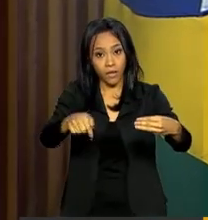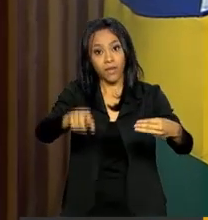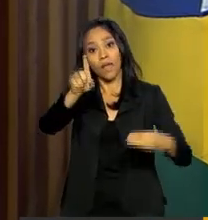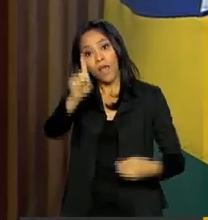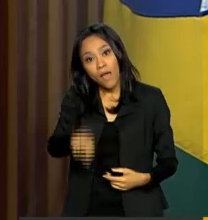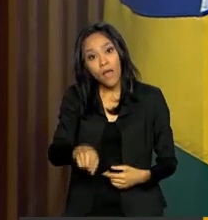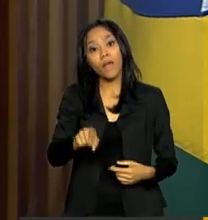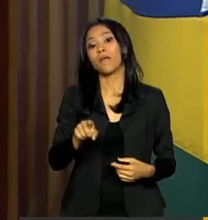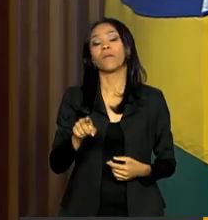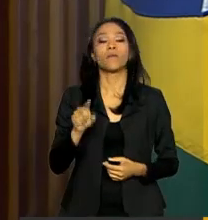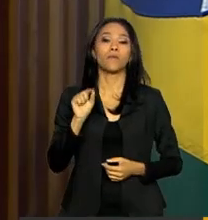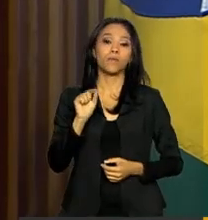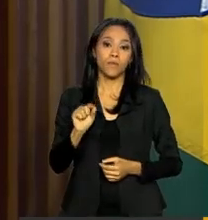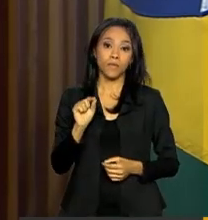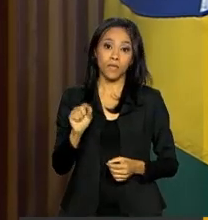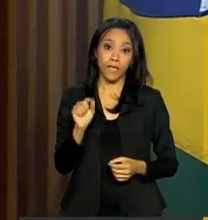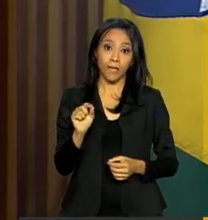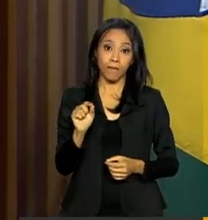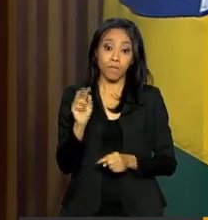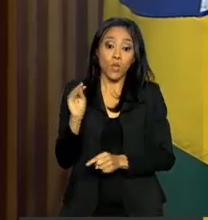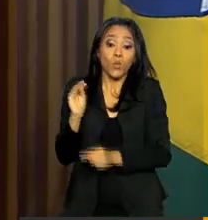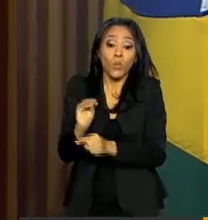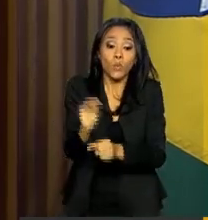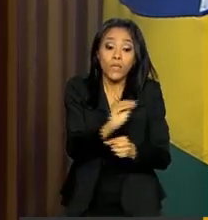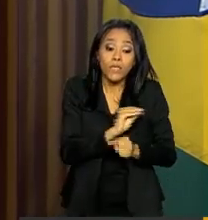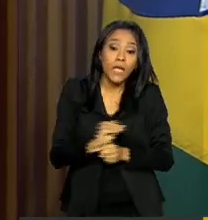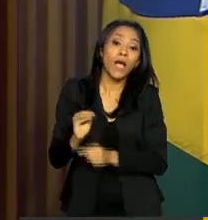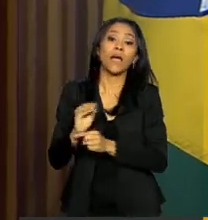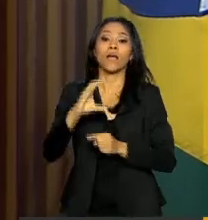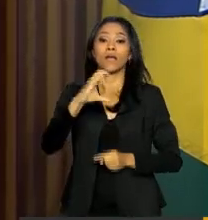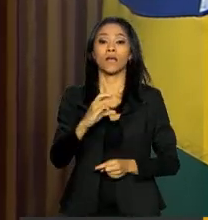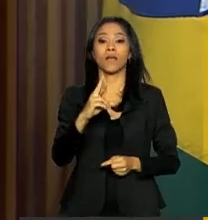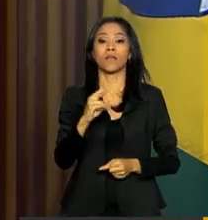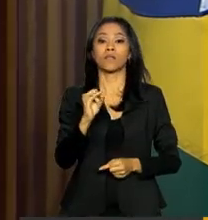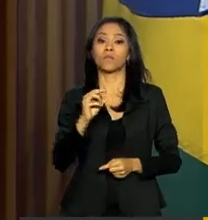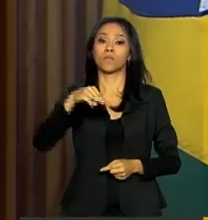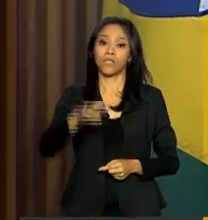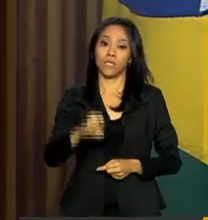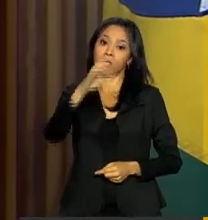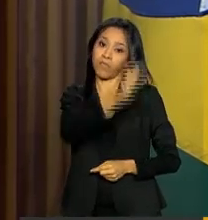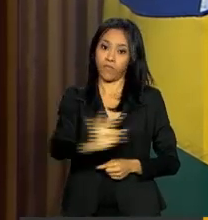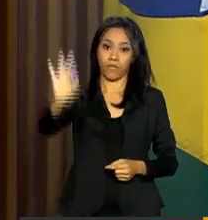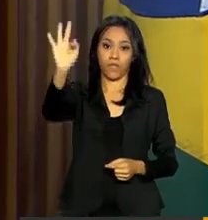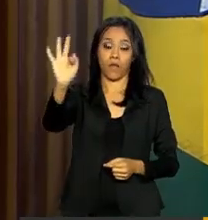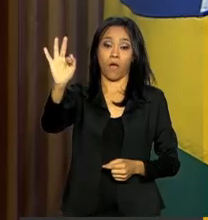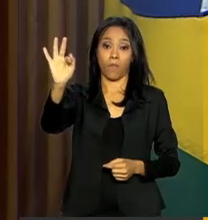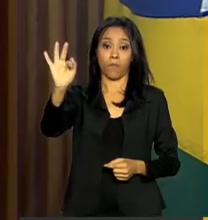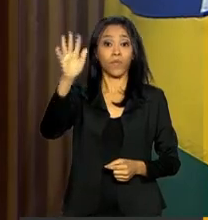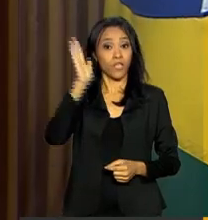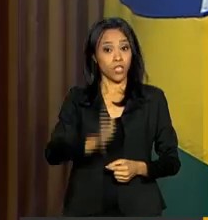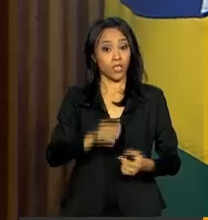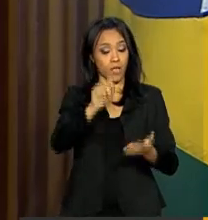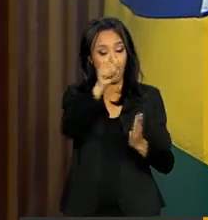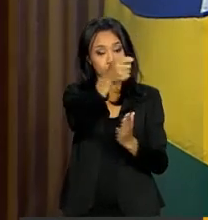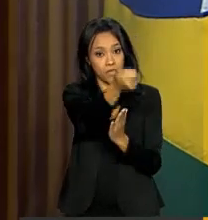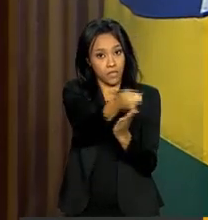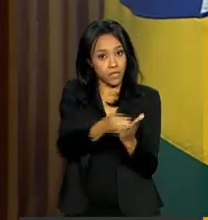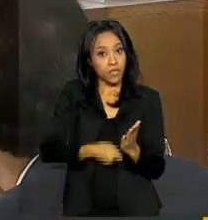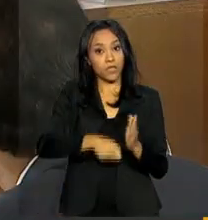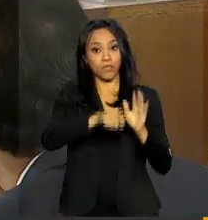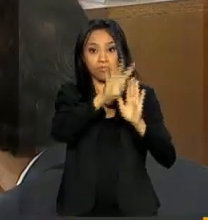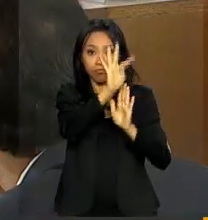robustamente dos crimes de natureza federal é que estão previstos no texto constitucional